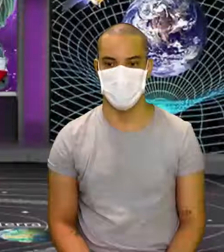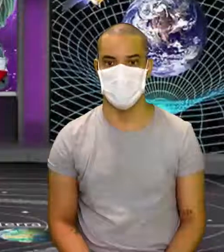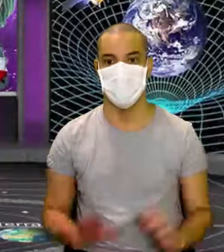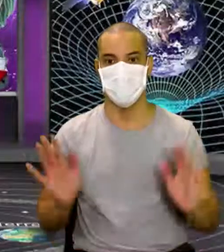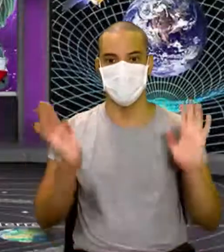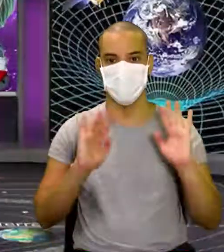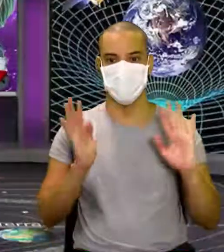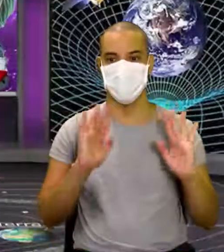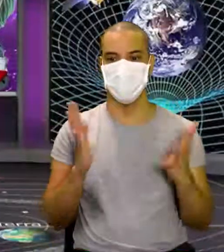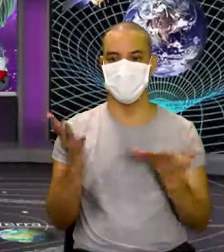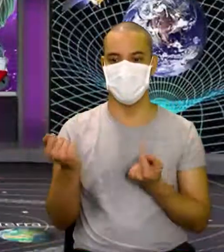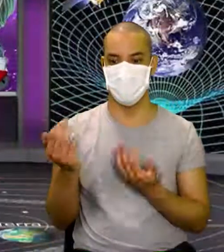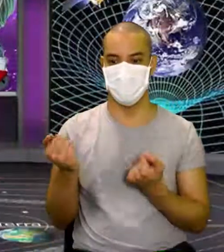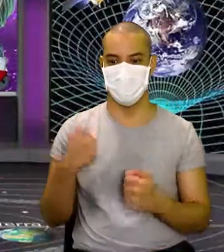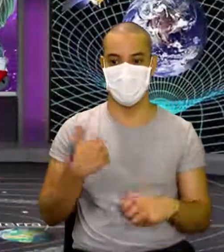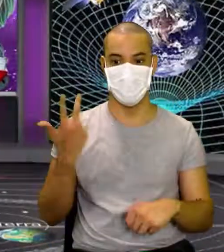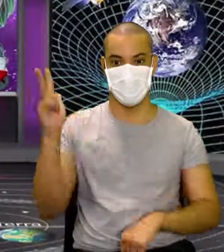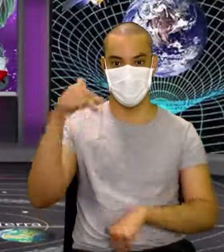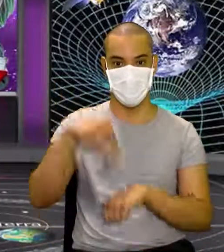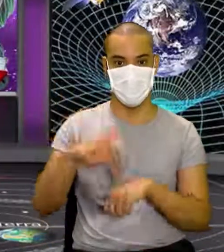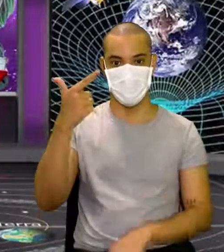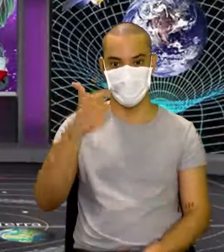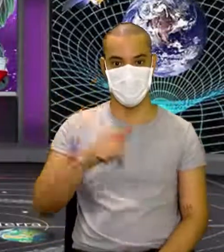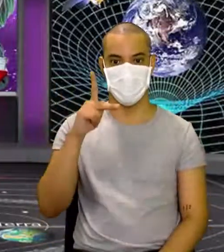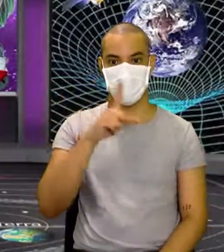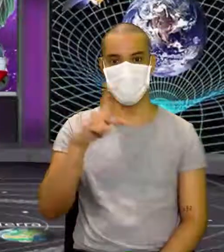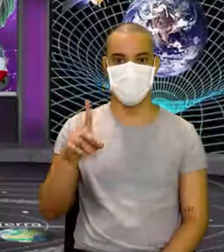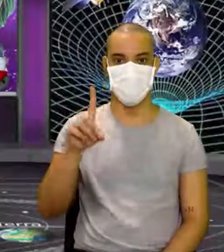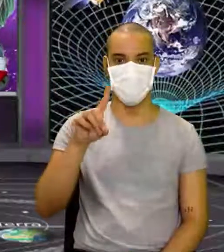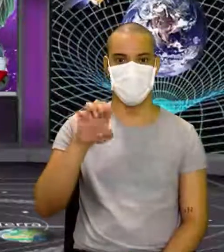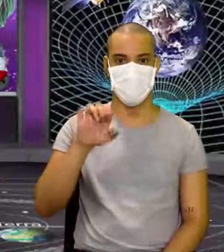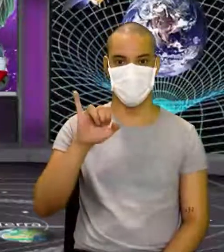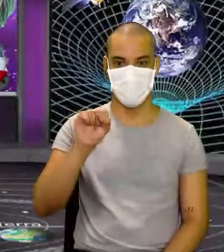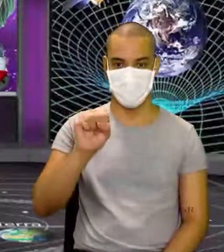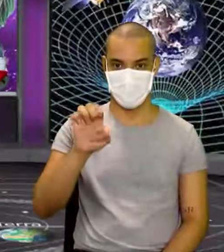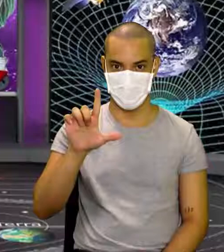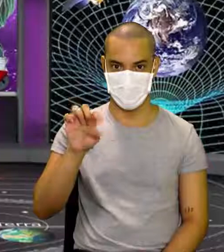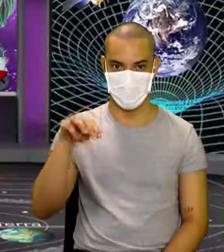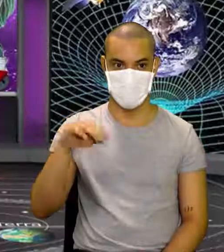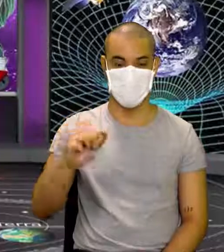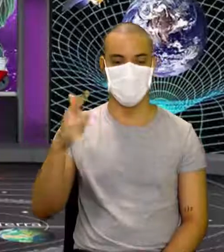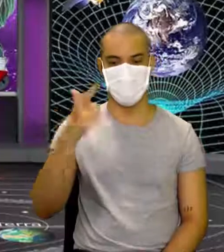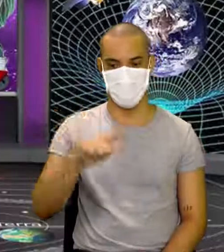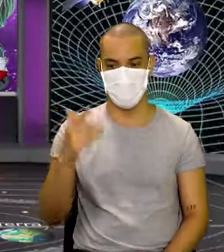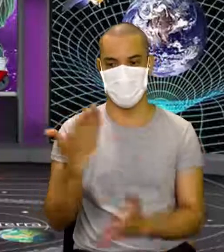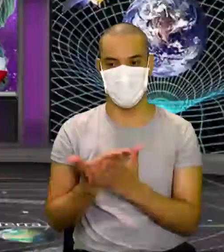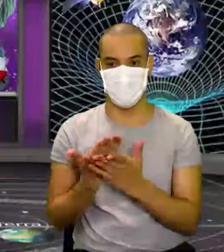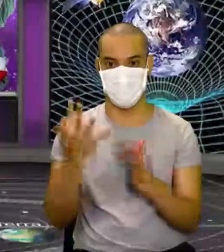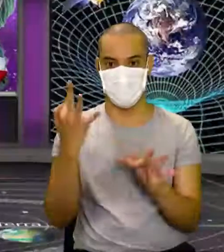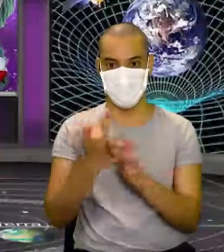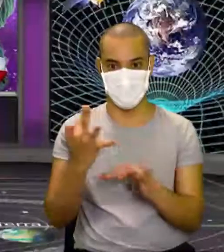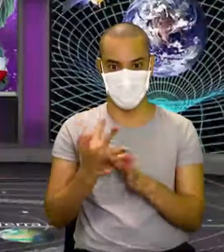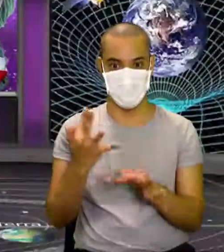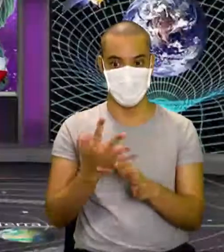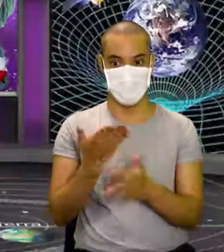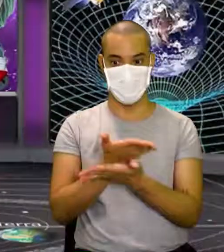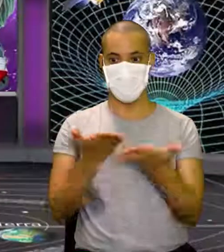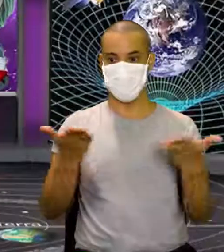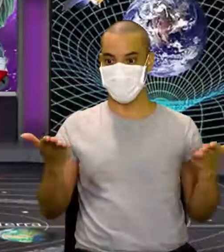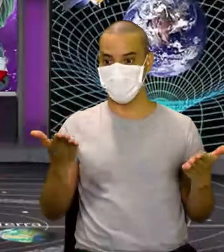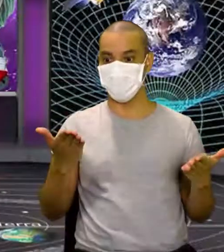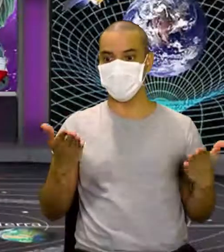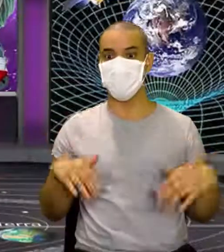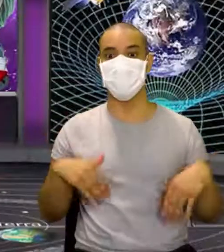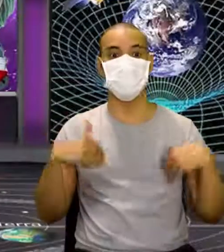Hello, jovens! Olha eu aqui novamente, professora Deise Lima, para mais uma aula de física com vocês. Pessoal,